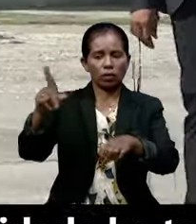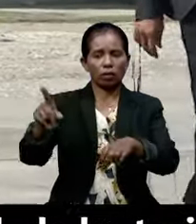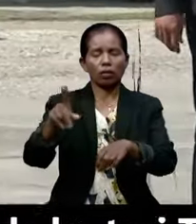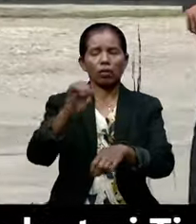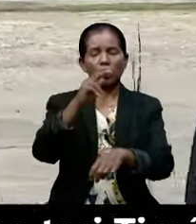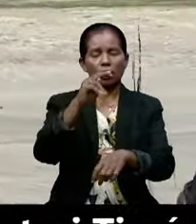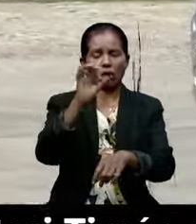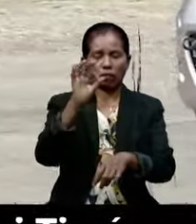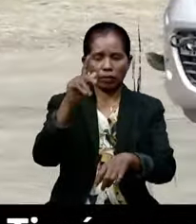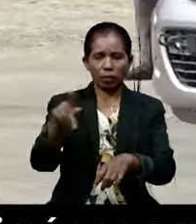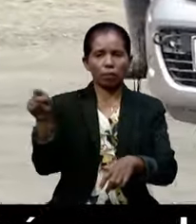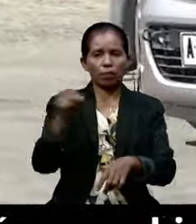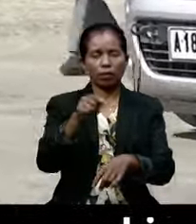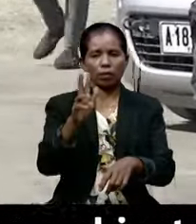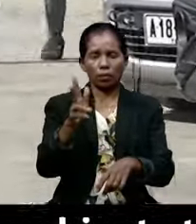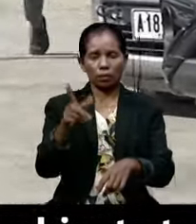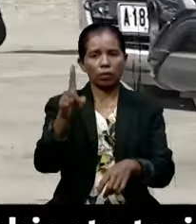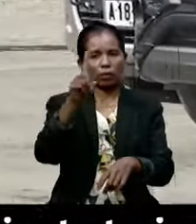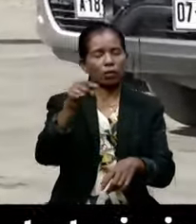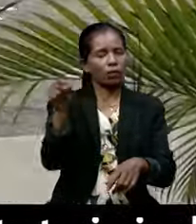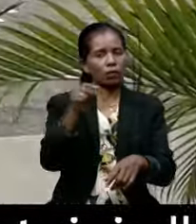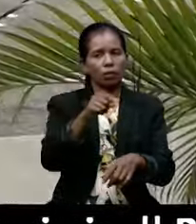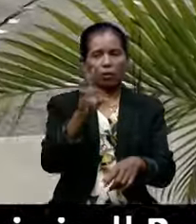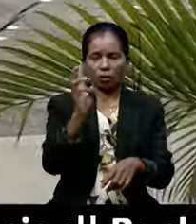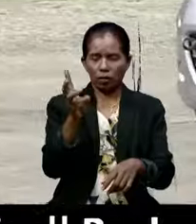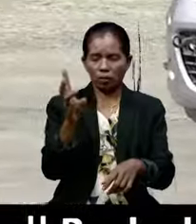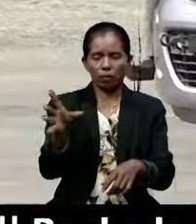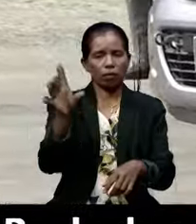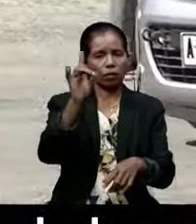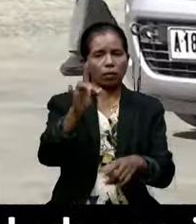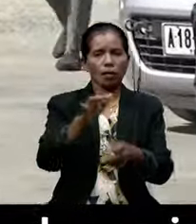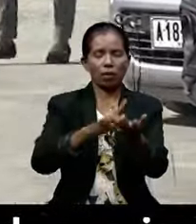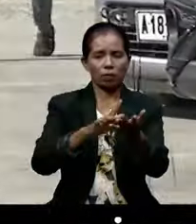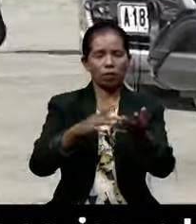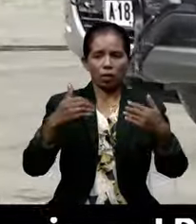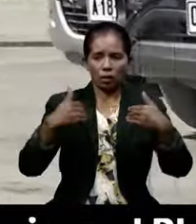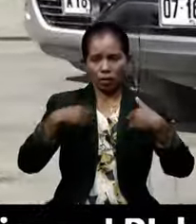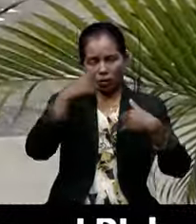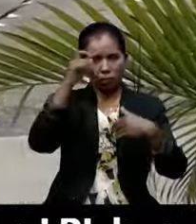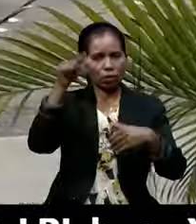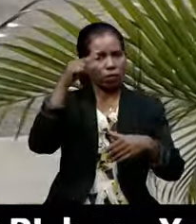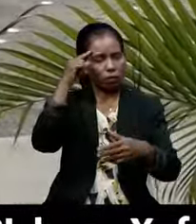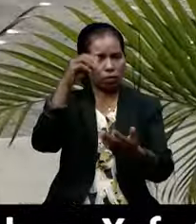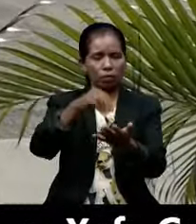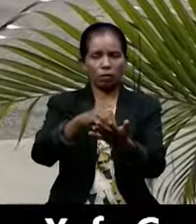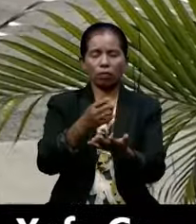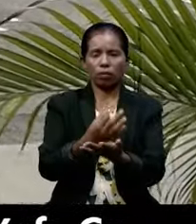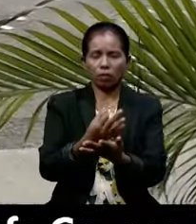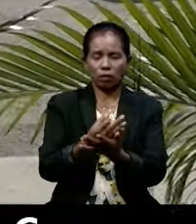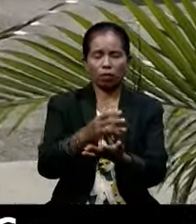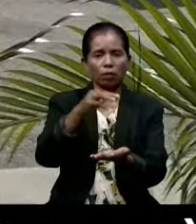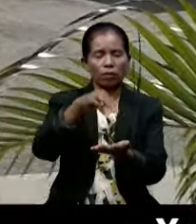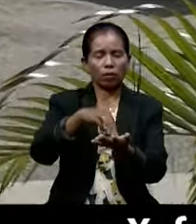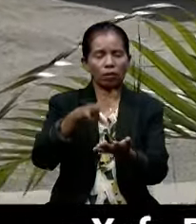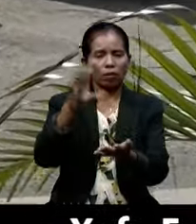médico por cento do lulu restringida, no por cento nenulu restringido, mas que stok ia rela. Tamba ne governo apoia tan orçamento milhão